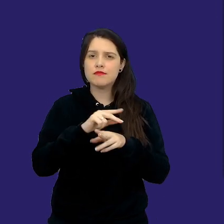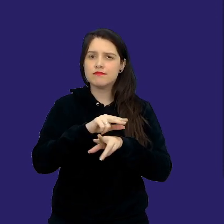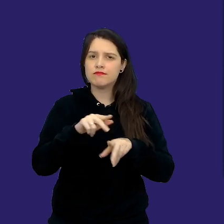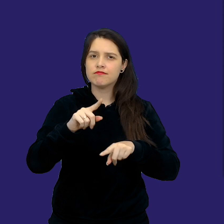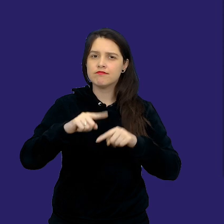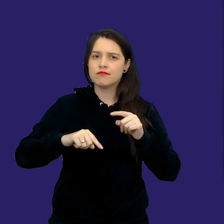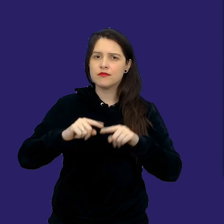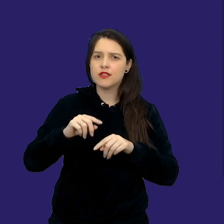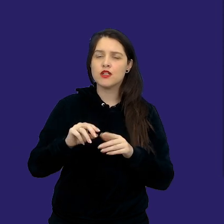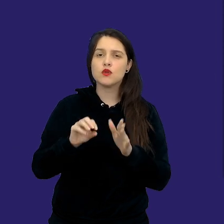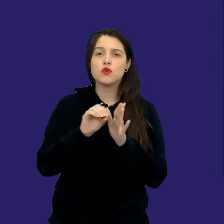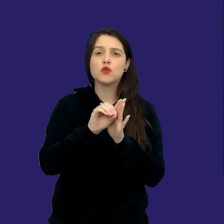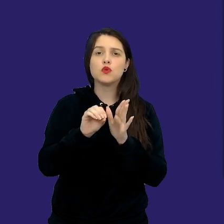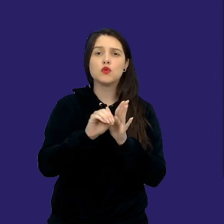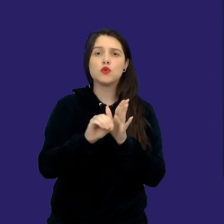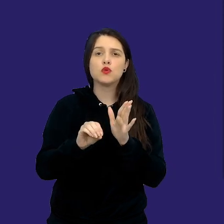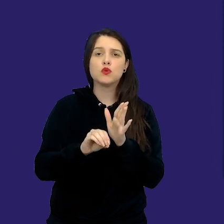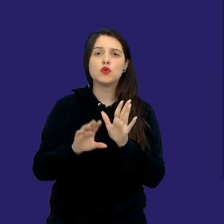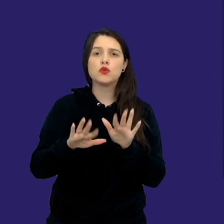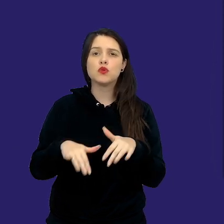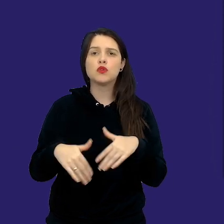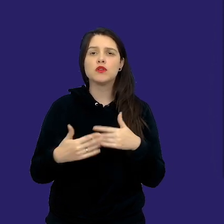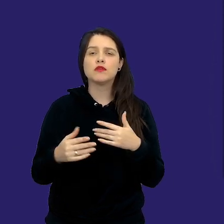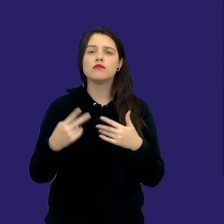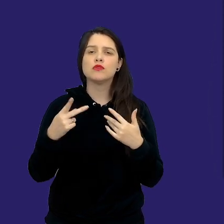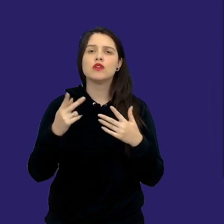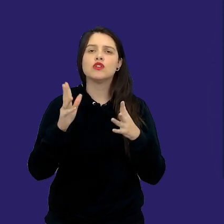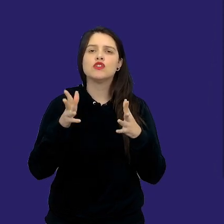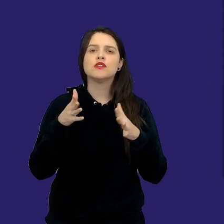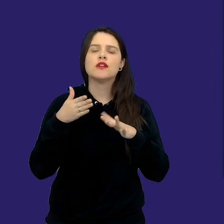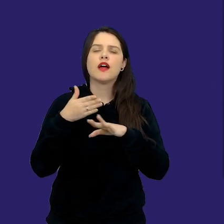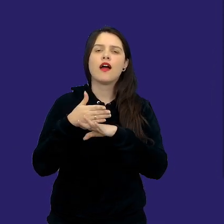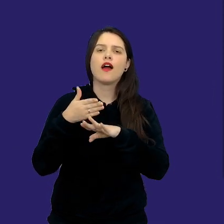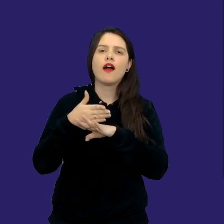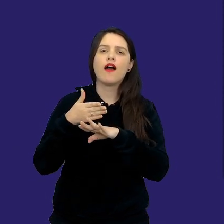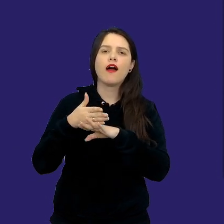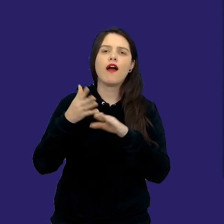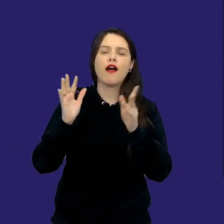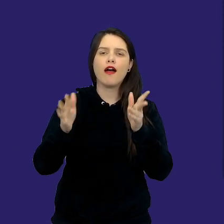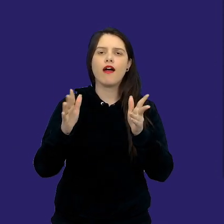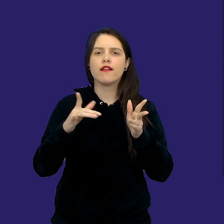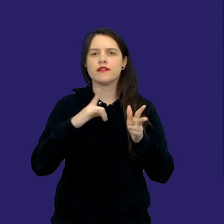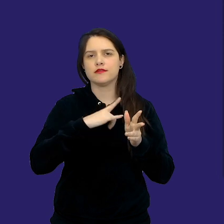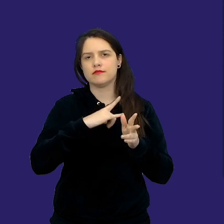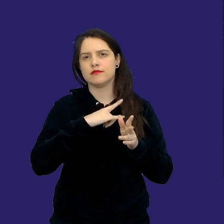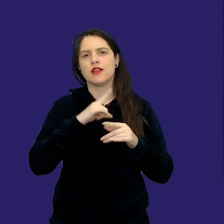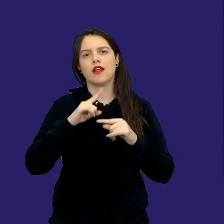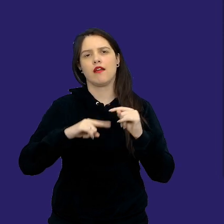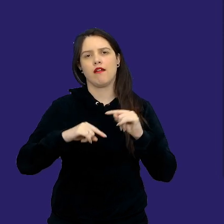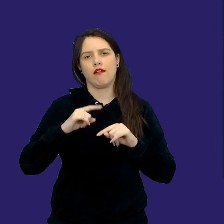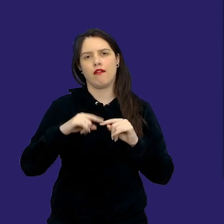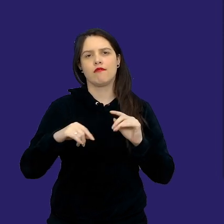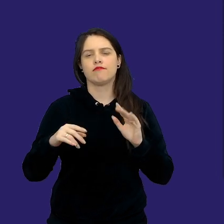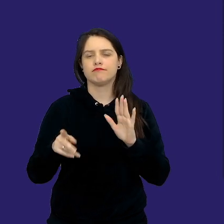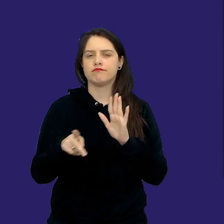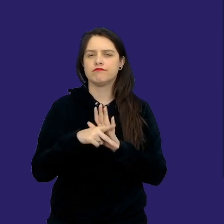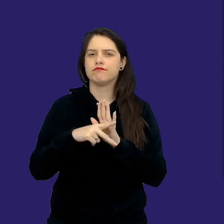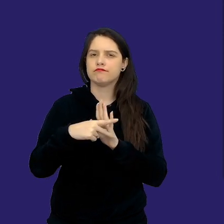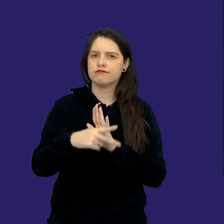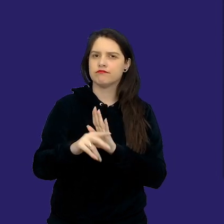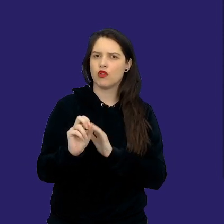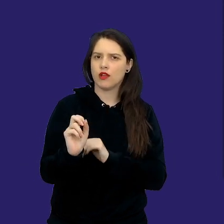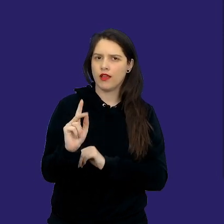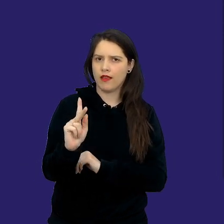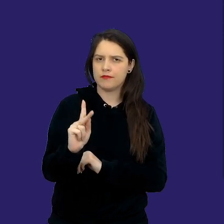no site da EFAP ou aqueles que já foram para a escola, aqueles materiais impressos,